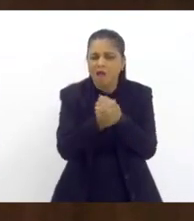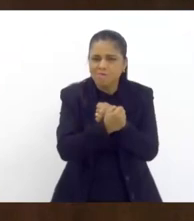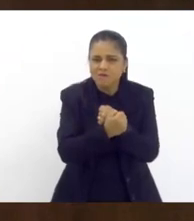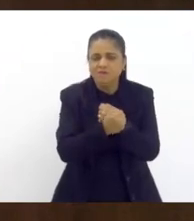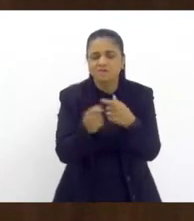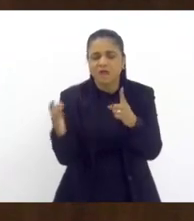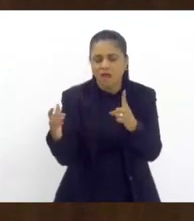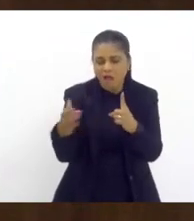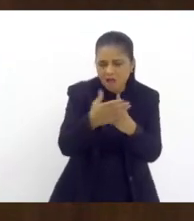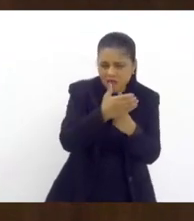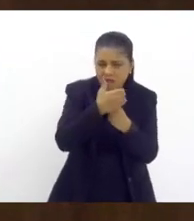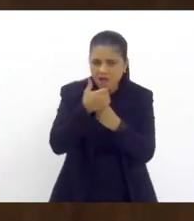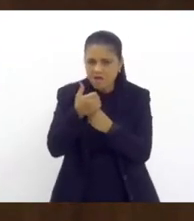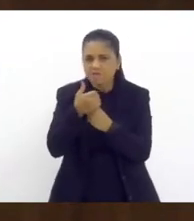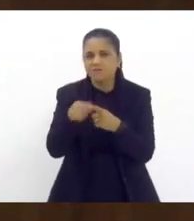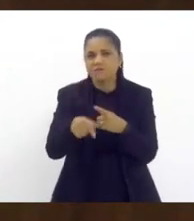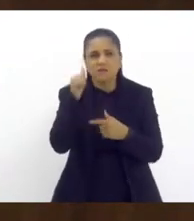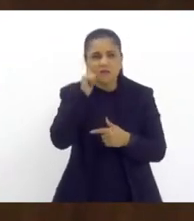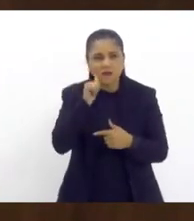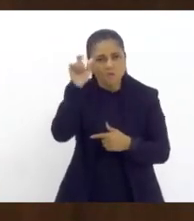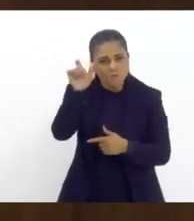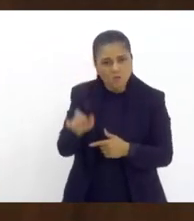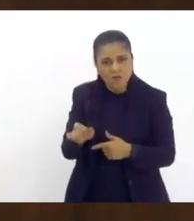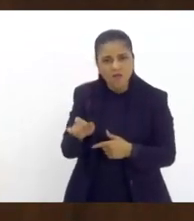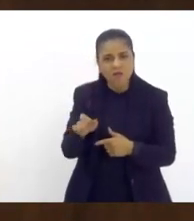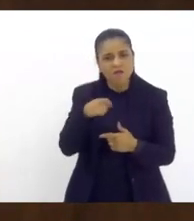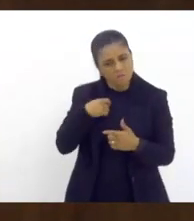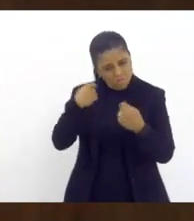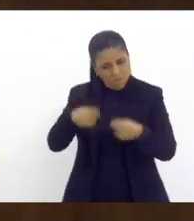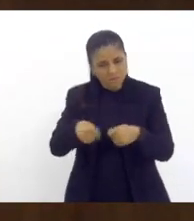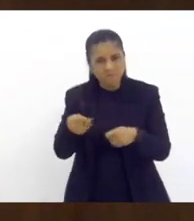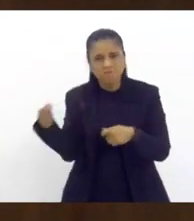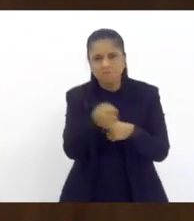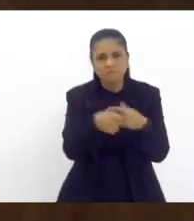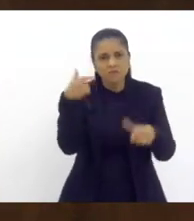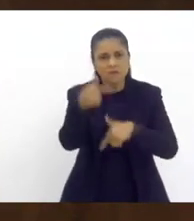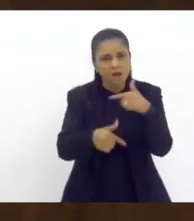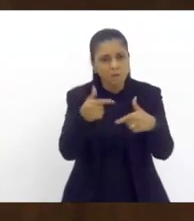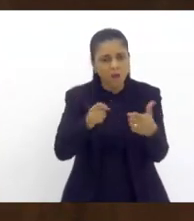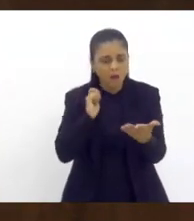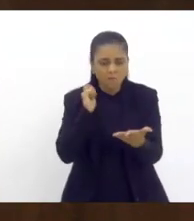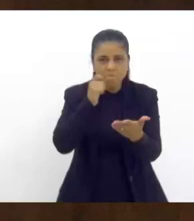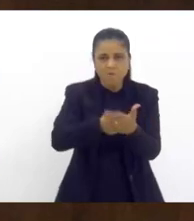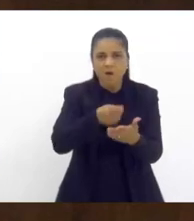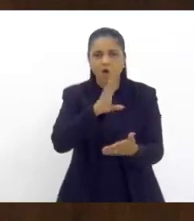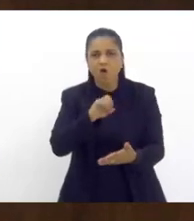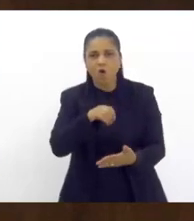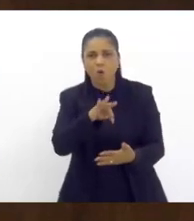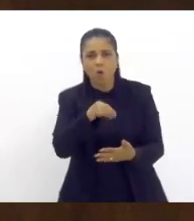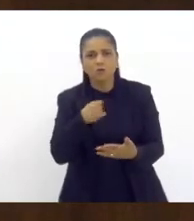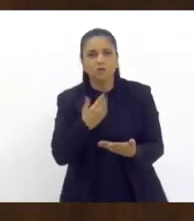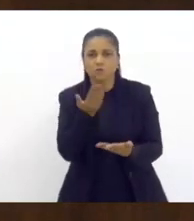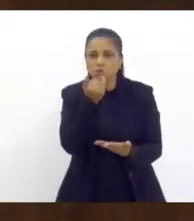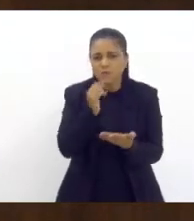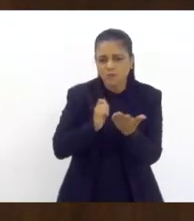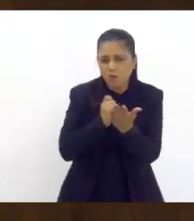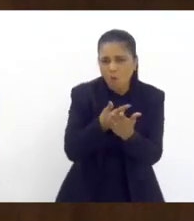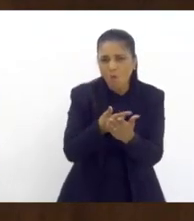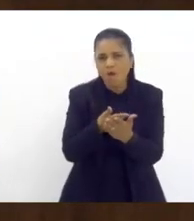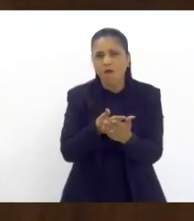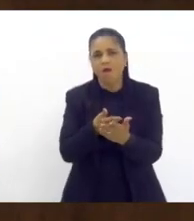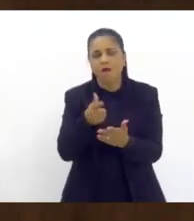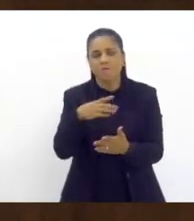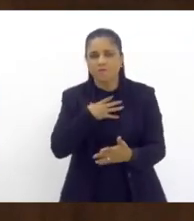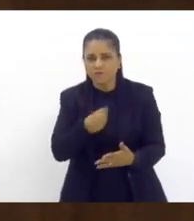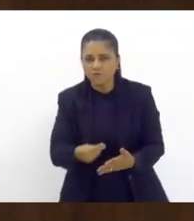ela autonomia plena. Ela precisa pagar contas, ela precisa colocar comida na boca dos filhos, essa mulher precisa